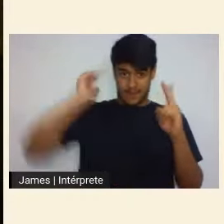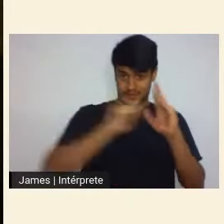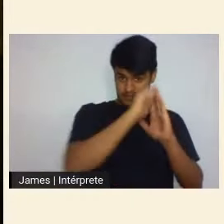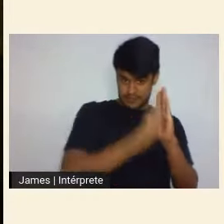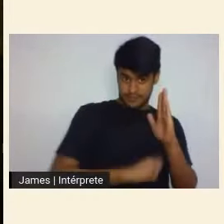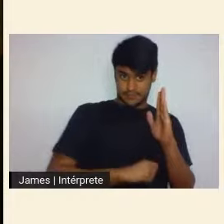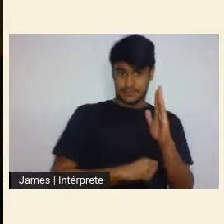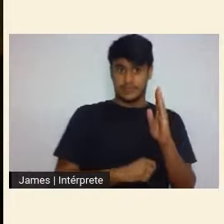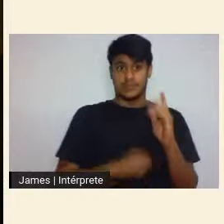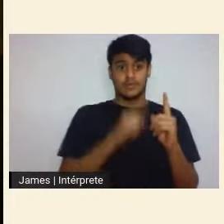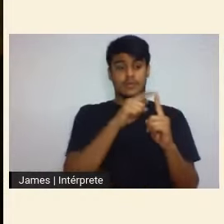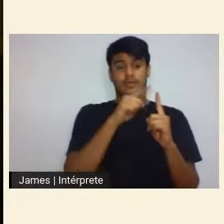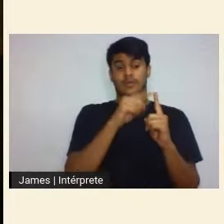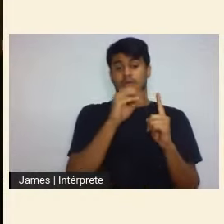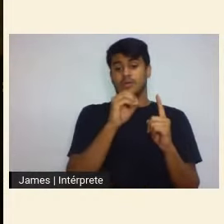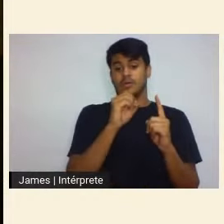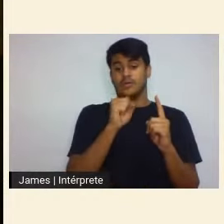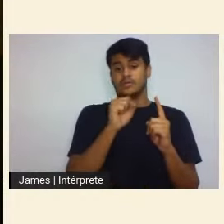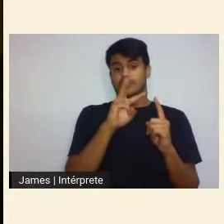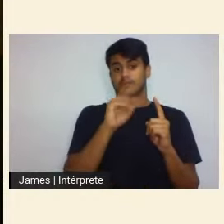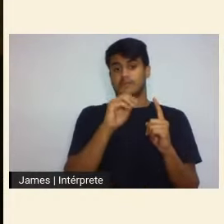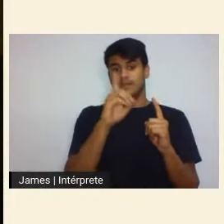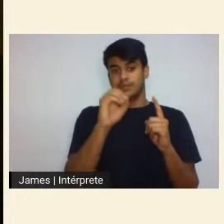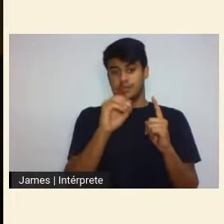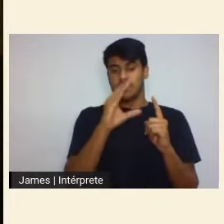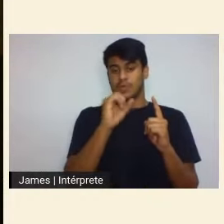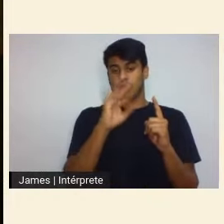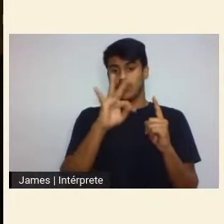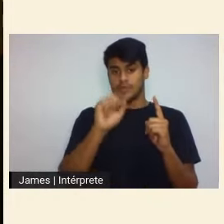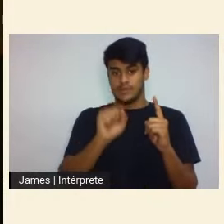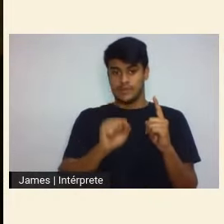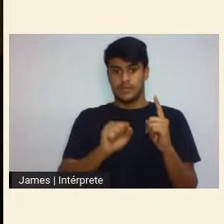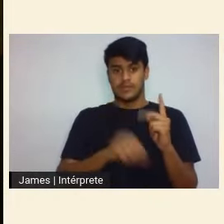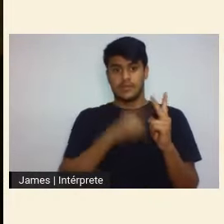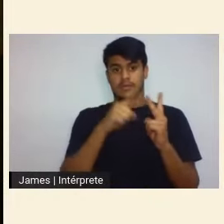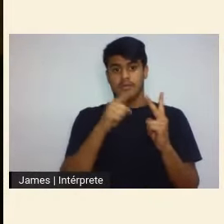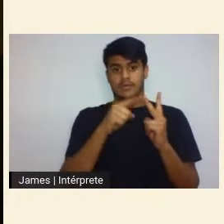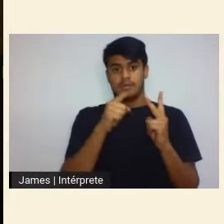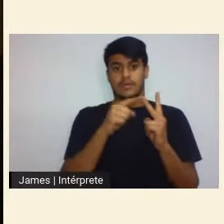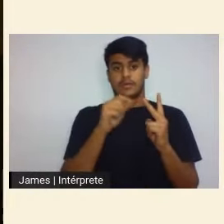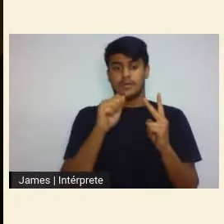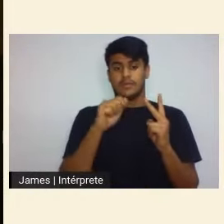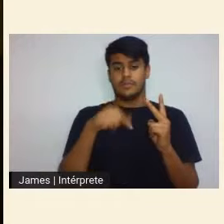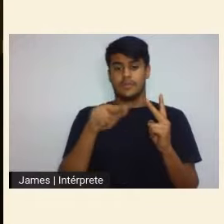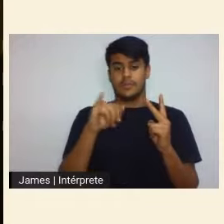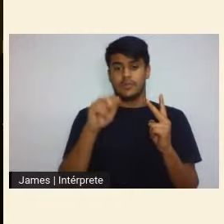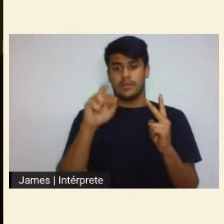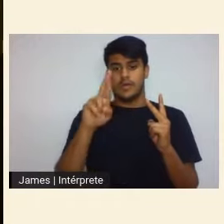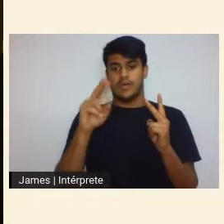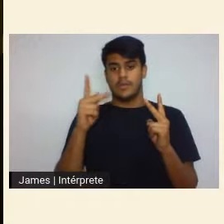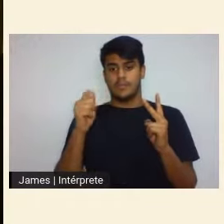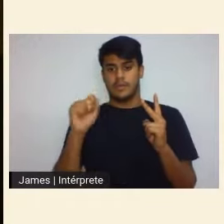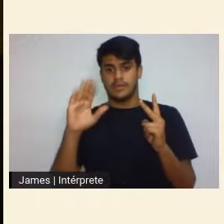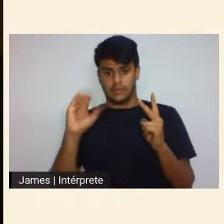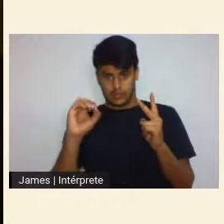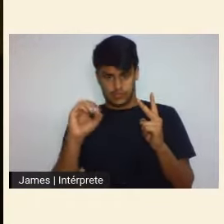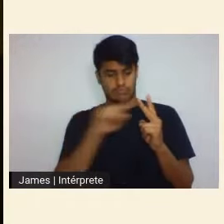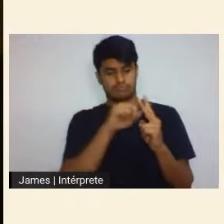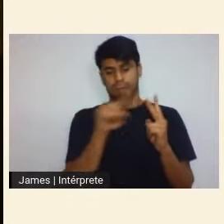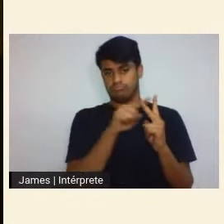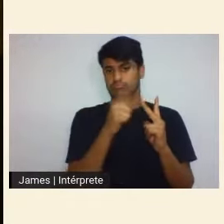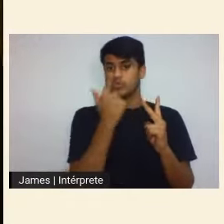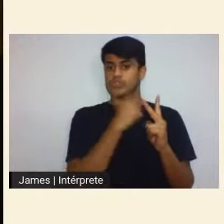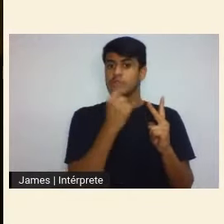antropofagia, Oswaldo Costa, e um no próprio modernismo, também na antropofagia, o Abiguar Bastos, com quem ele encerrou, inclusive, a sua fala.